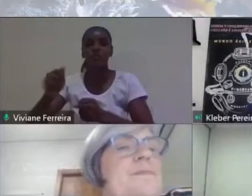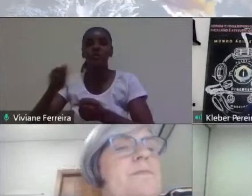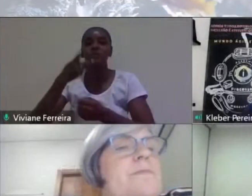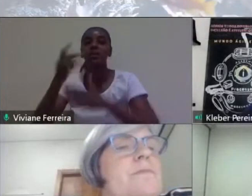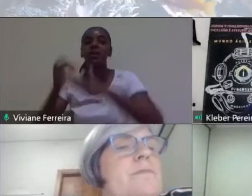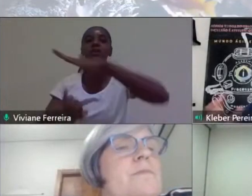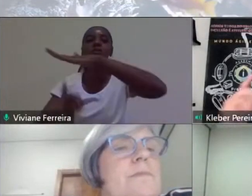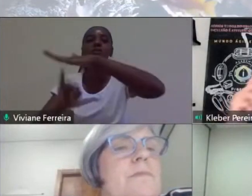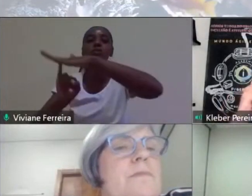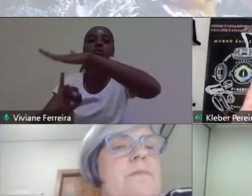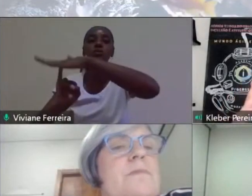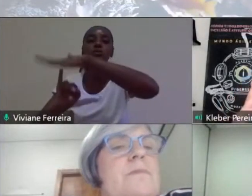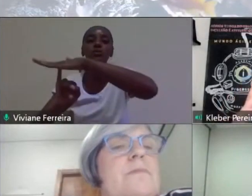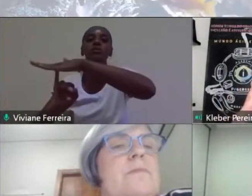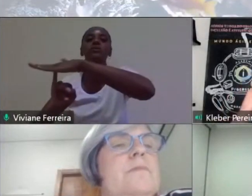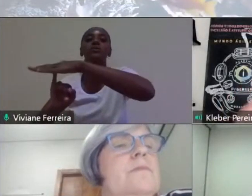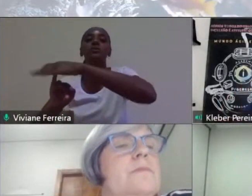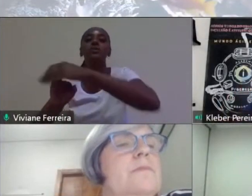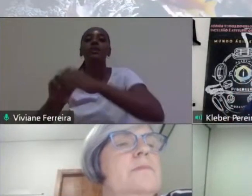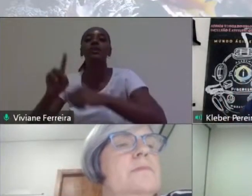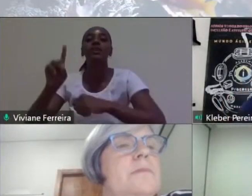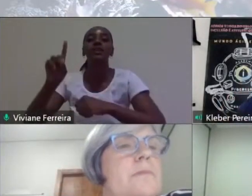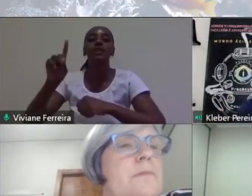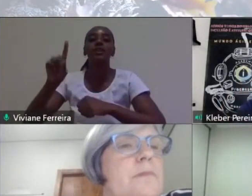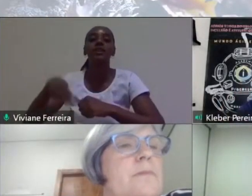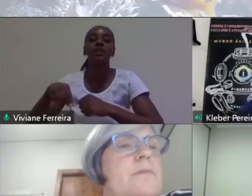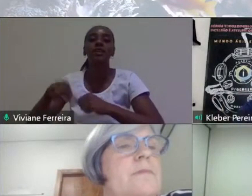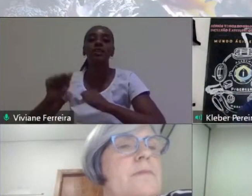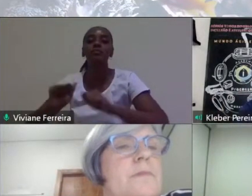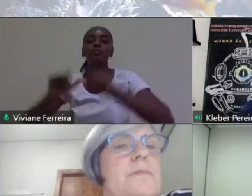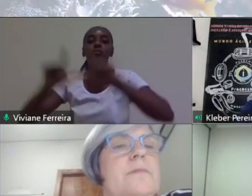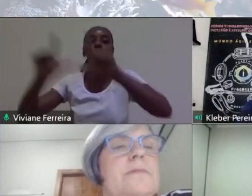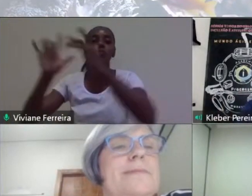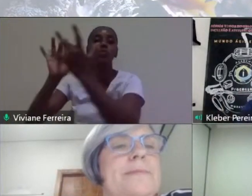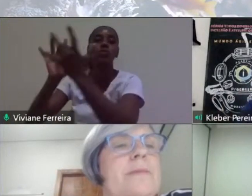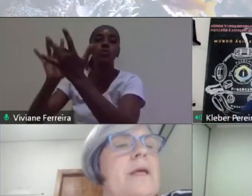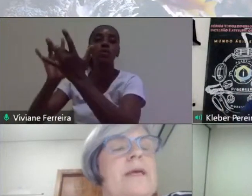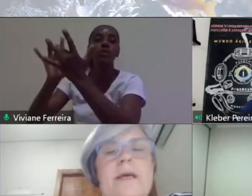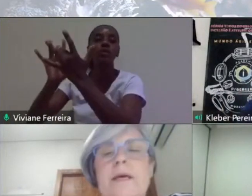Eu vou colocar na tela o teu contato, enfim.